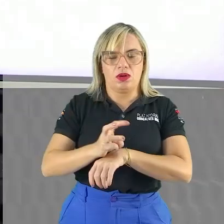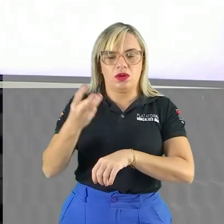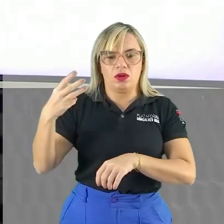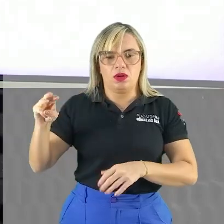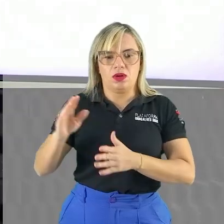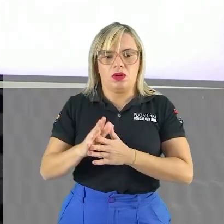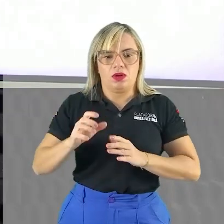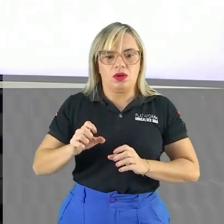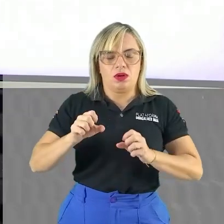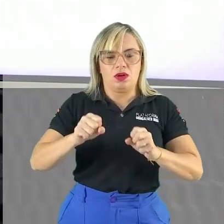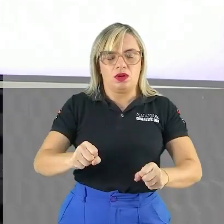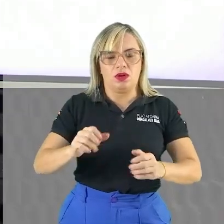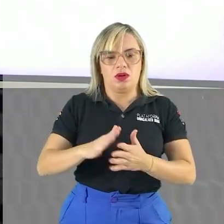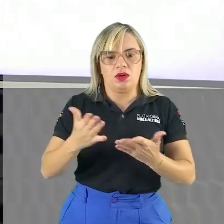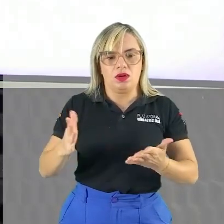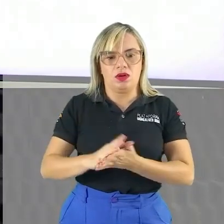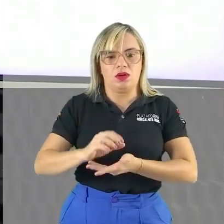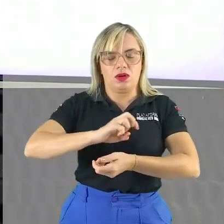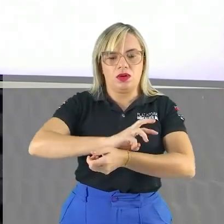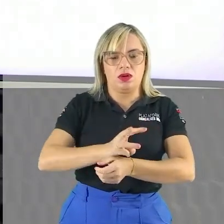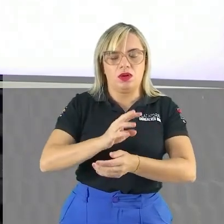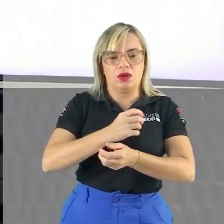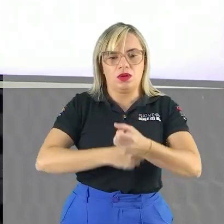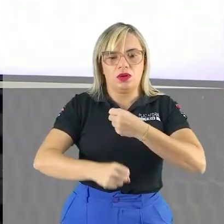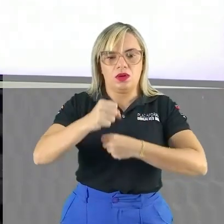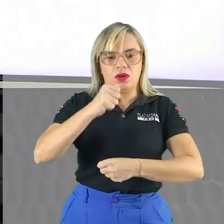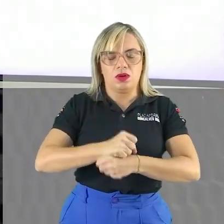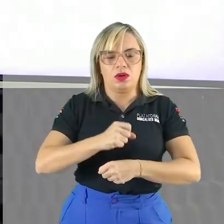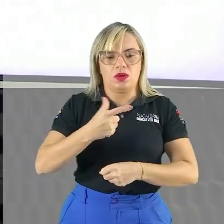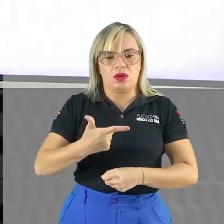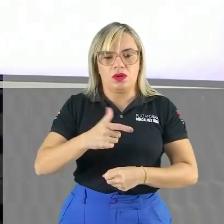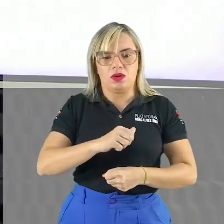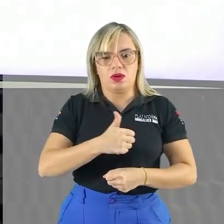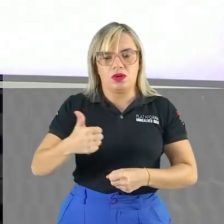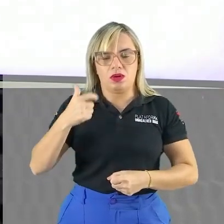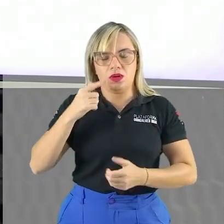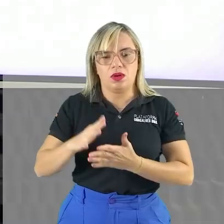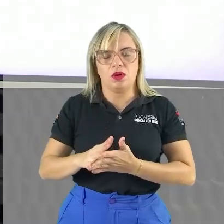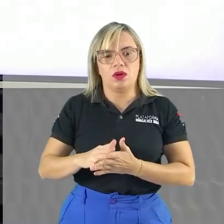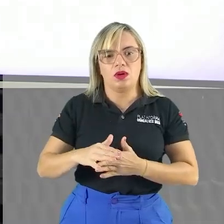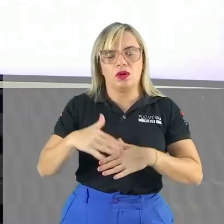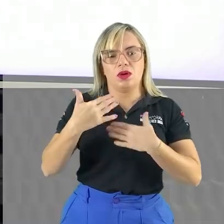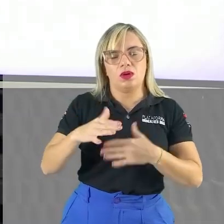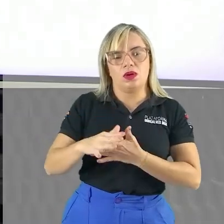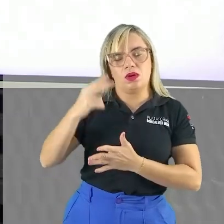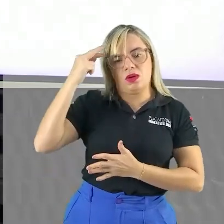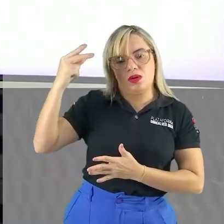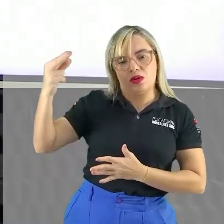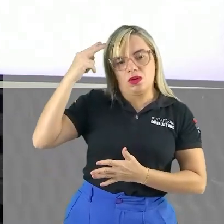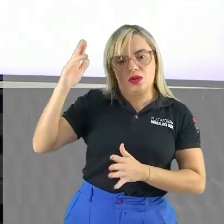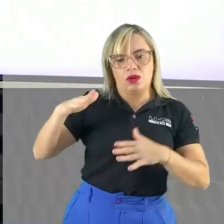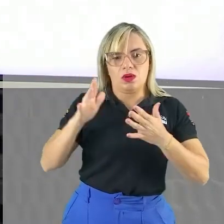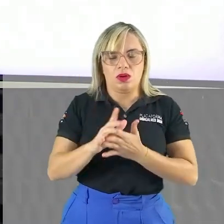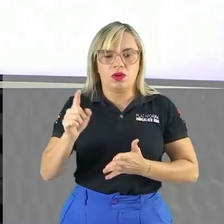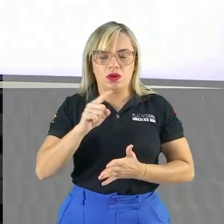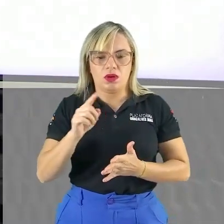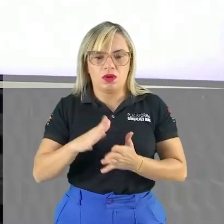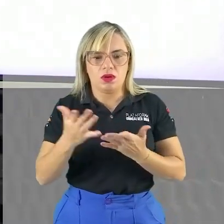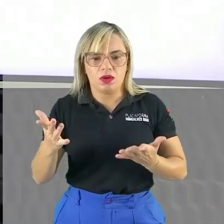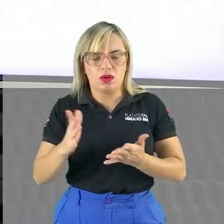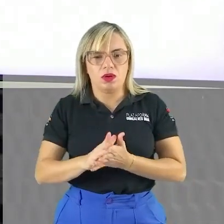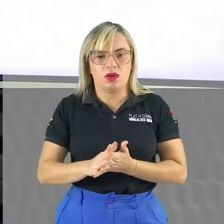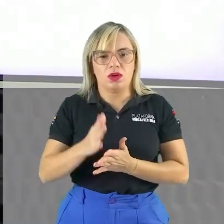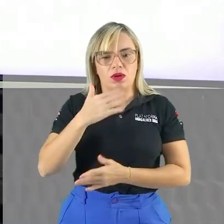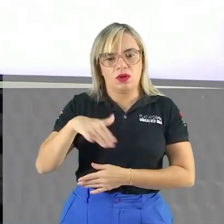questão da UEMA 2011. O professor cai muitas questões de Maranhão na prova de história do PAS. A UEMA, gente, não cai tantas questões. Então, a gente